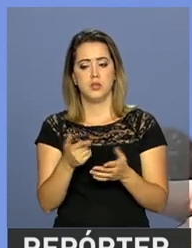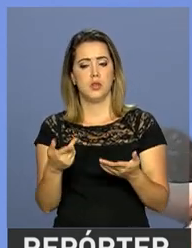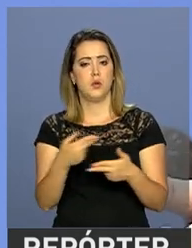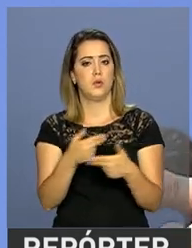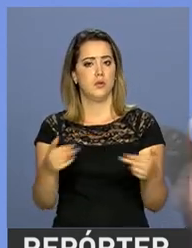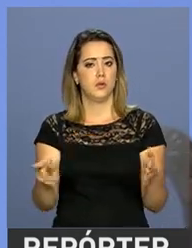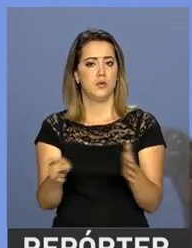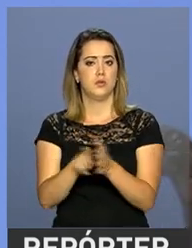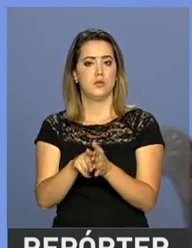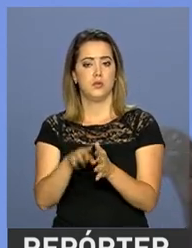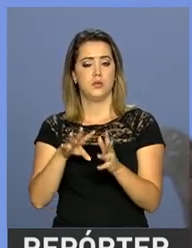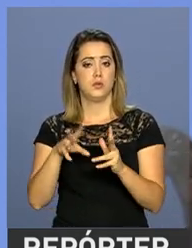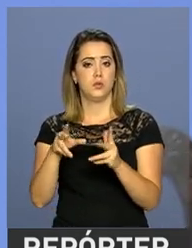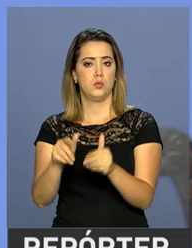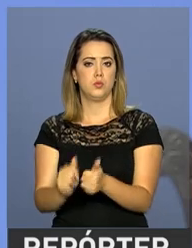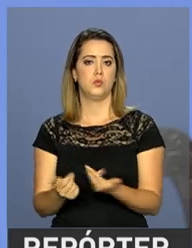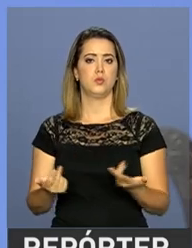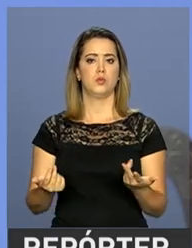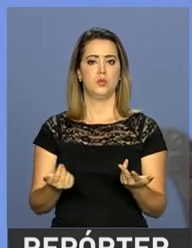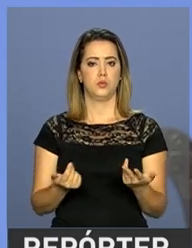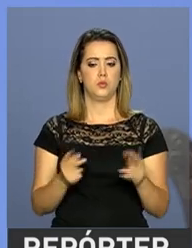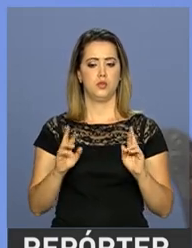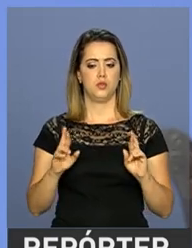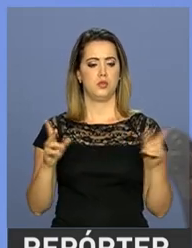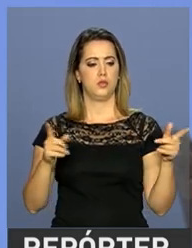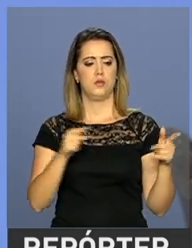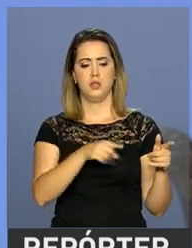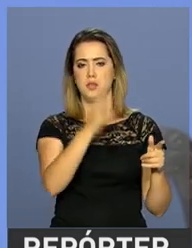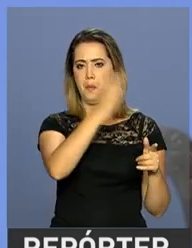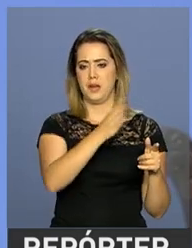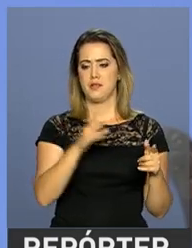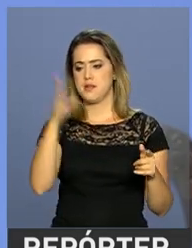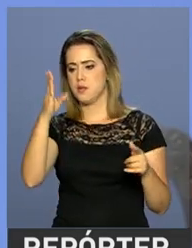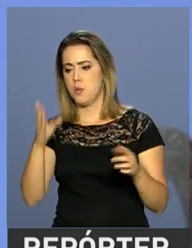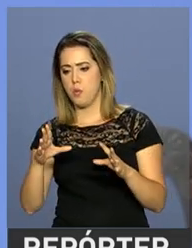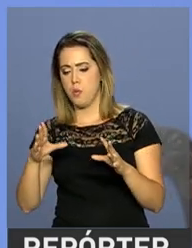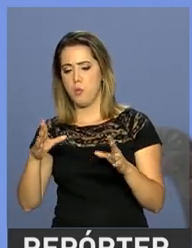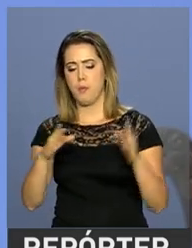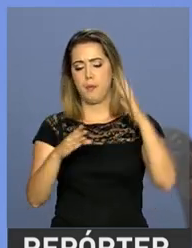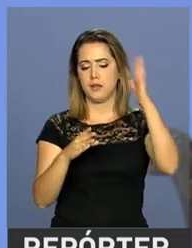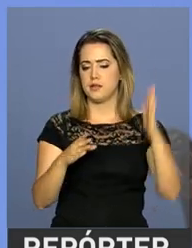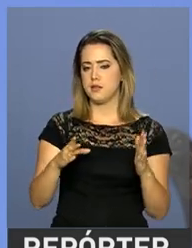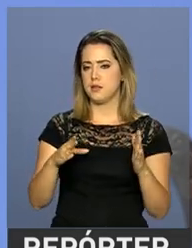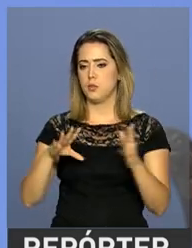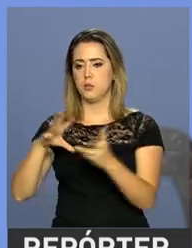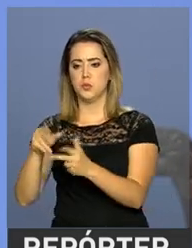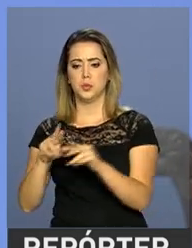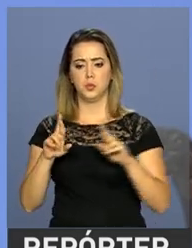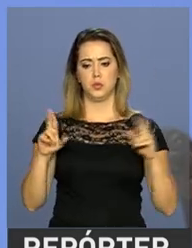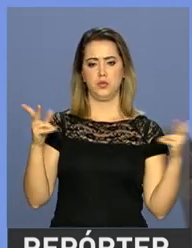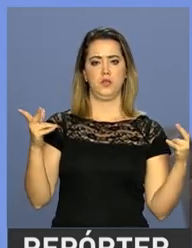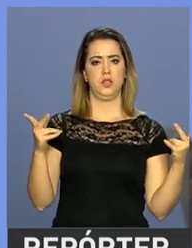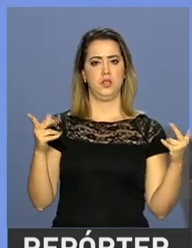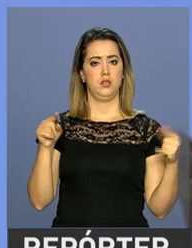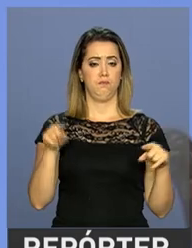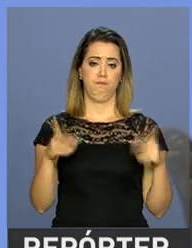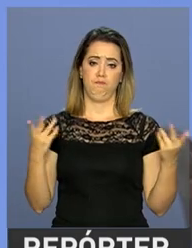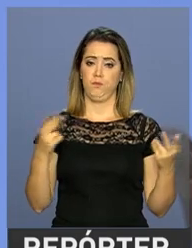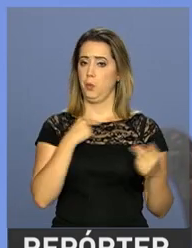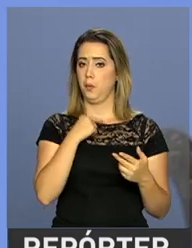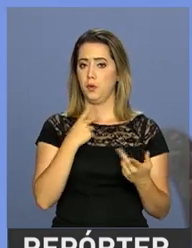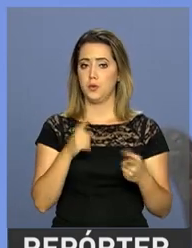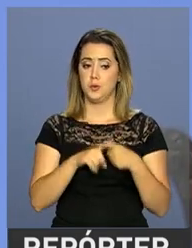produtos importados. Essa diferenciação é que, em princípio, pelo artigo 3 da OMC, não pode ser feita. Entretanto, o artigo